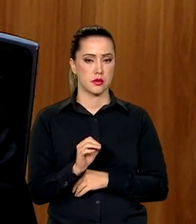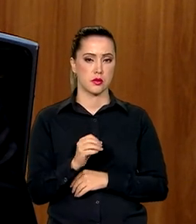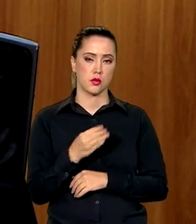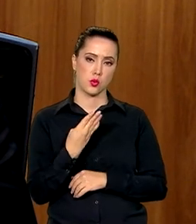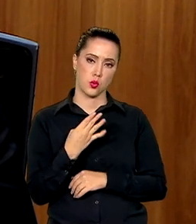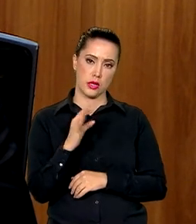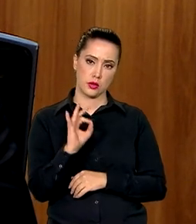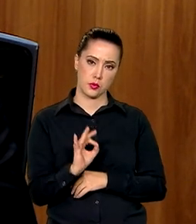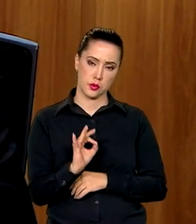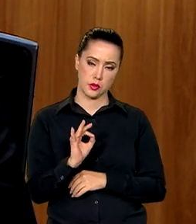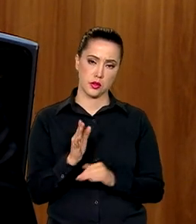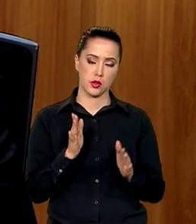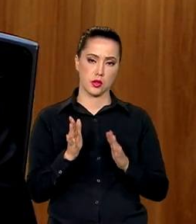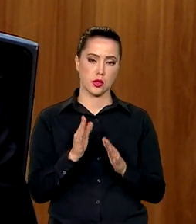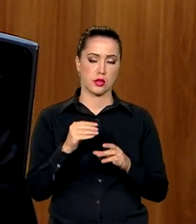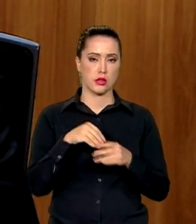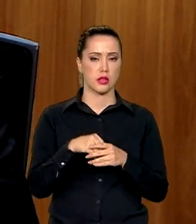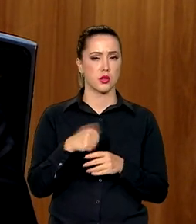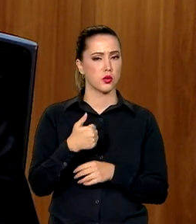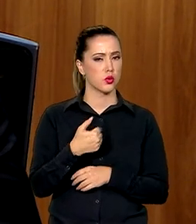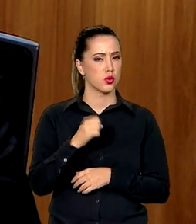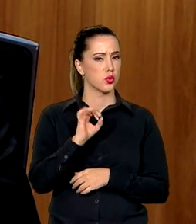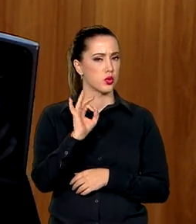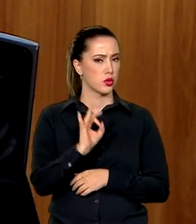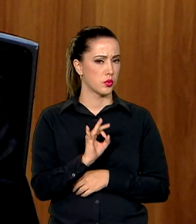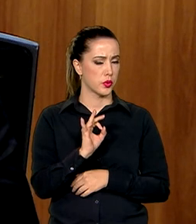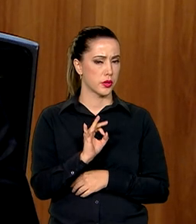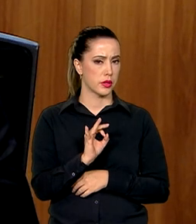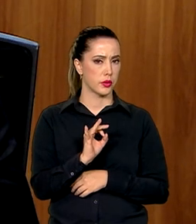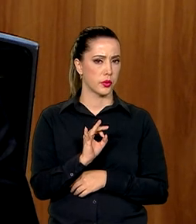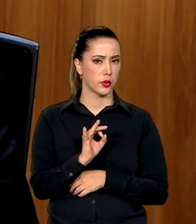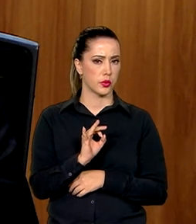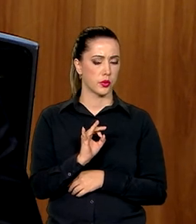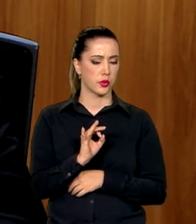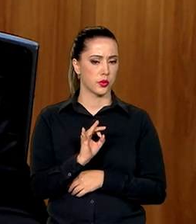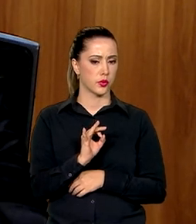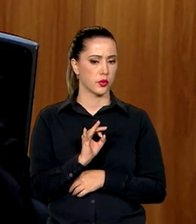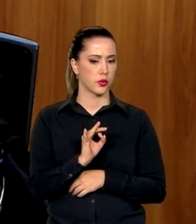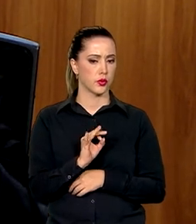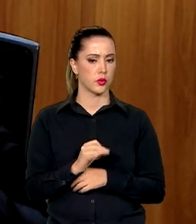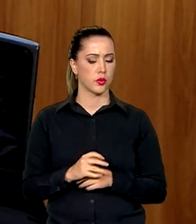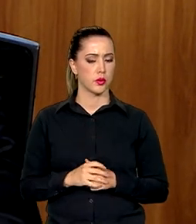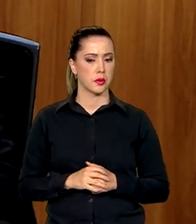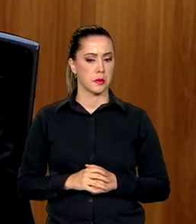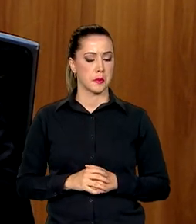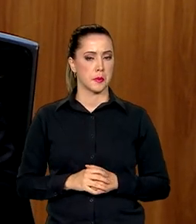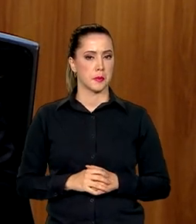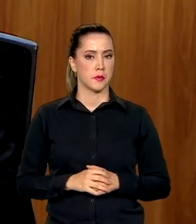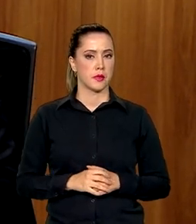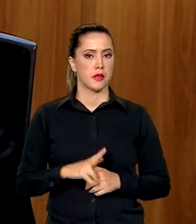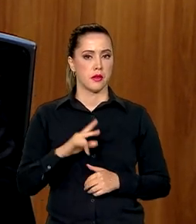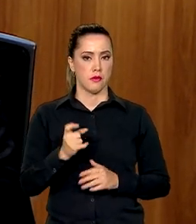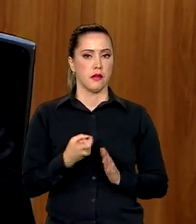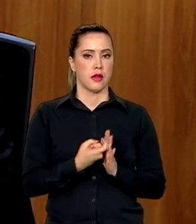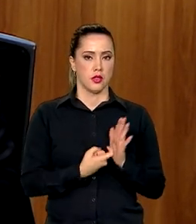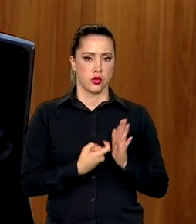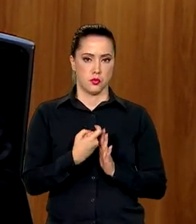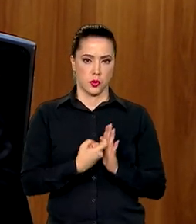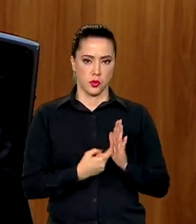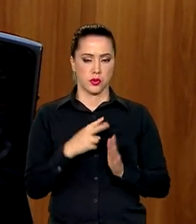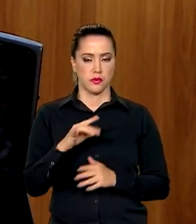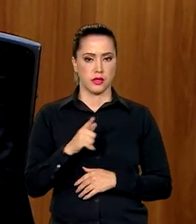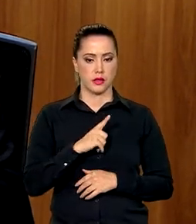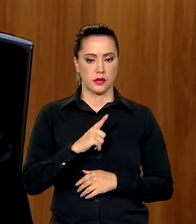4% em cima dos 18% de de que que será cobrado de tarifa de tributação né de